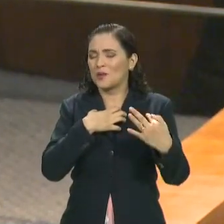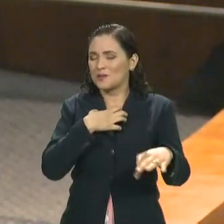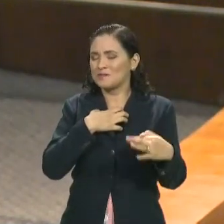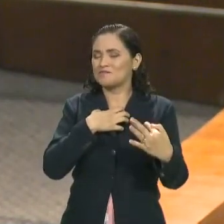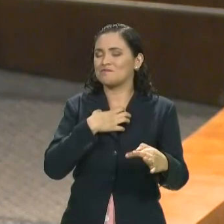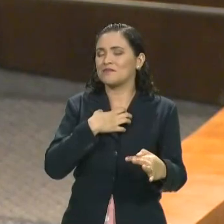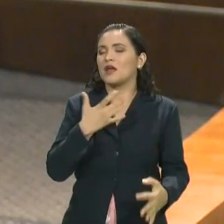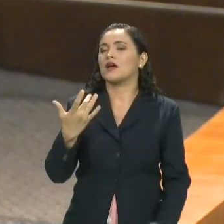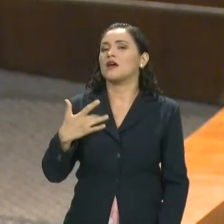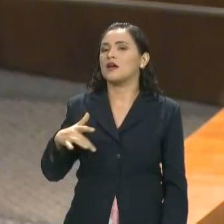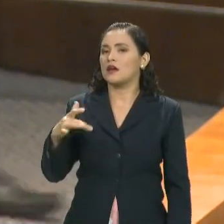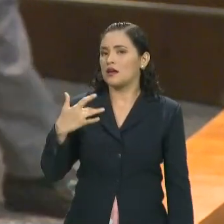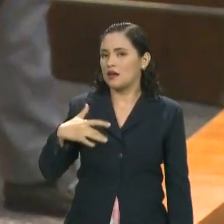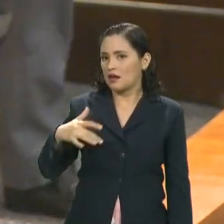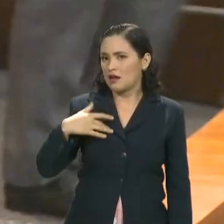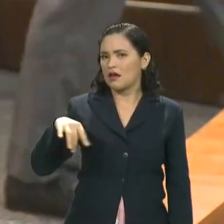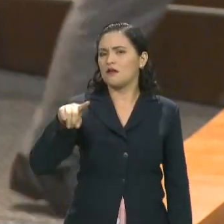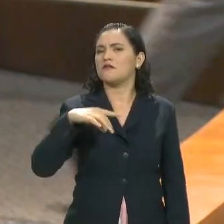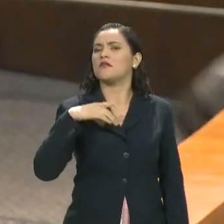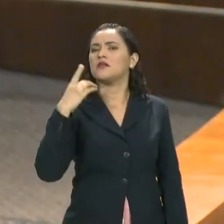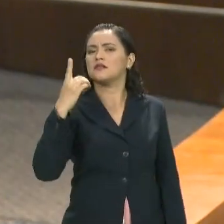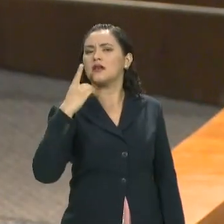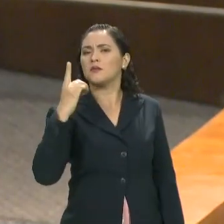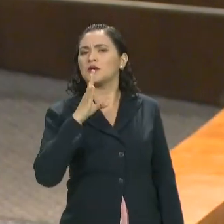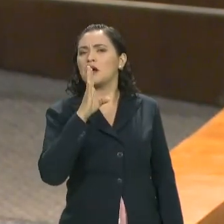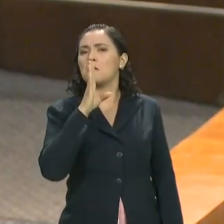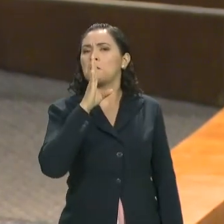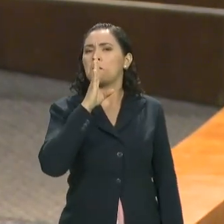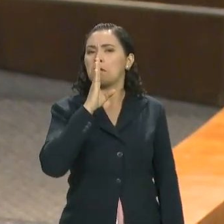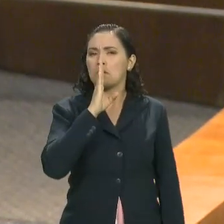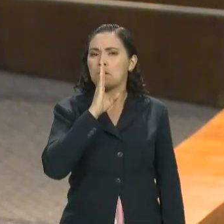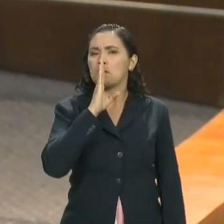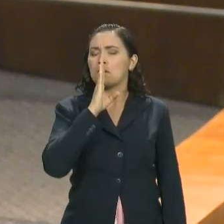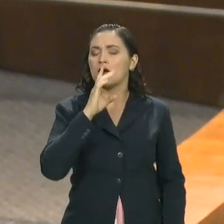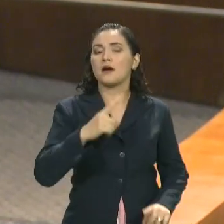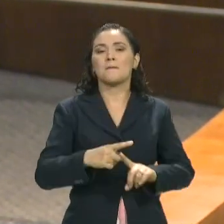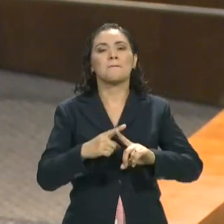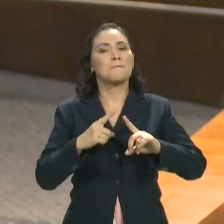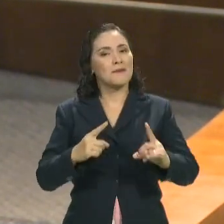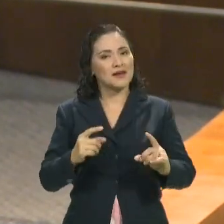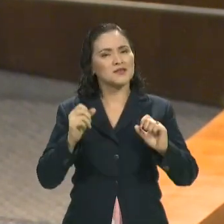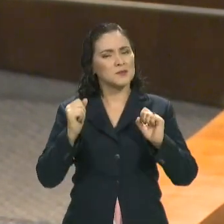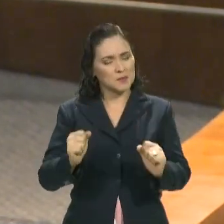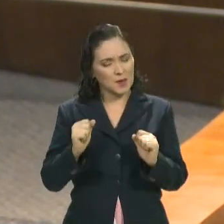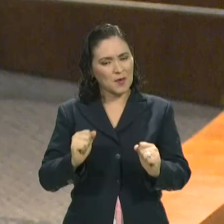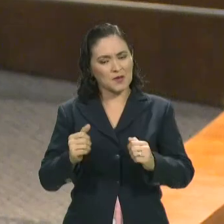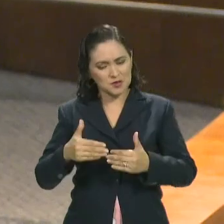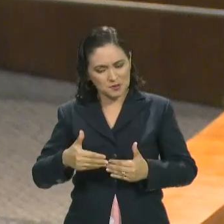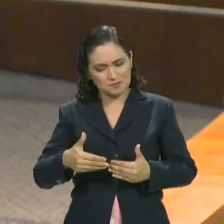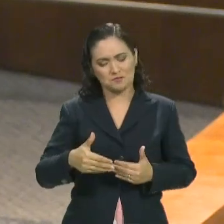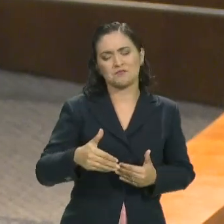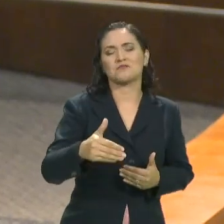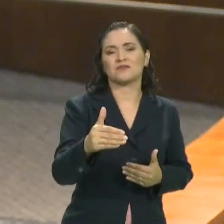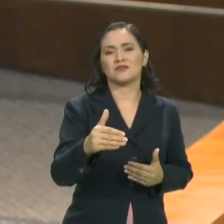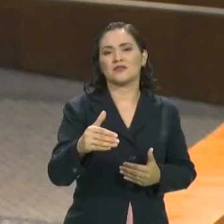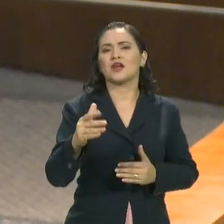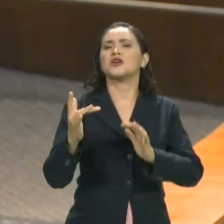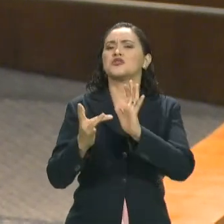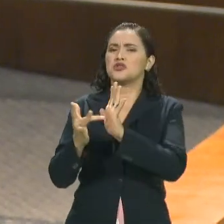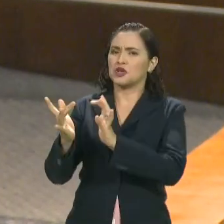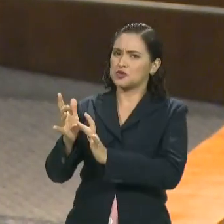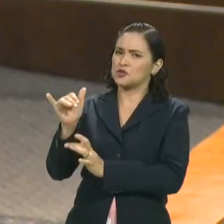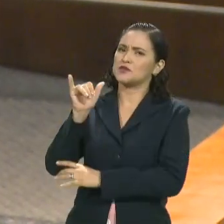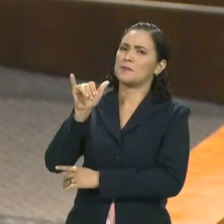casa. Mas assim mesmo ainda há tempo. Jesus perdoa. Perdoa os incautos. Perdoa